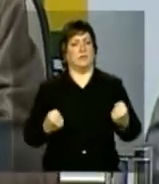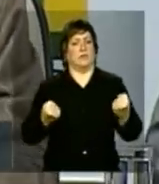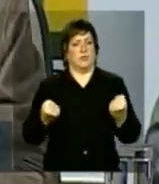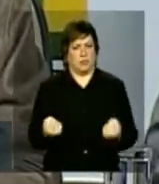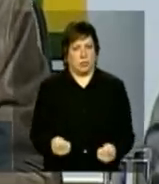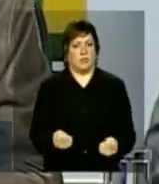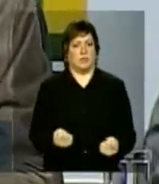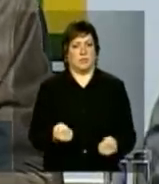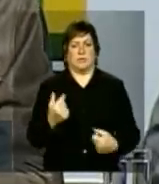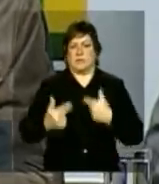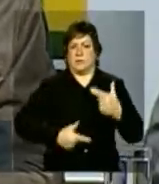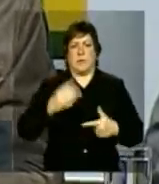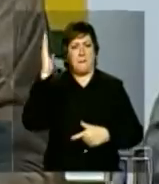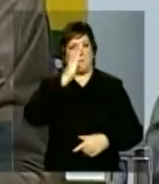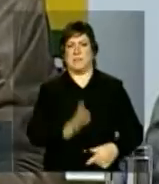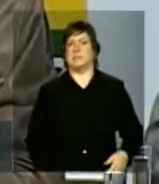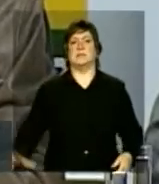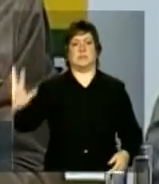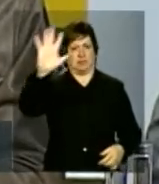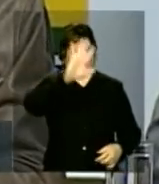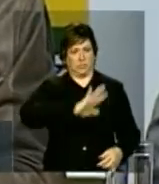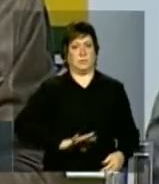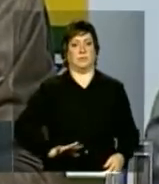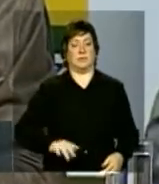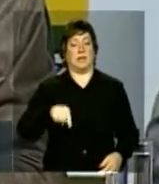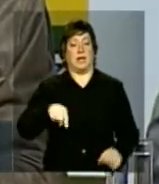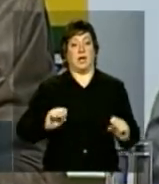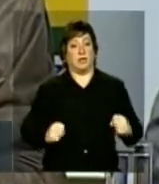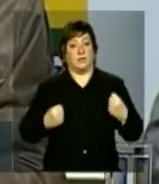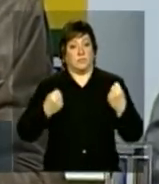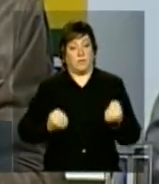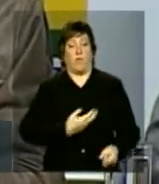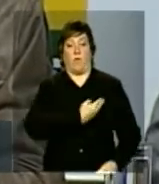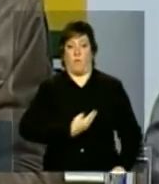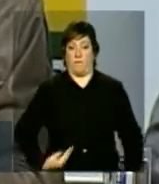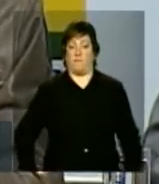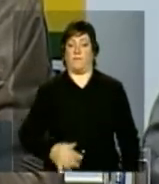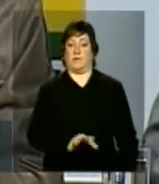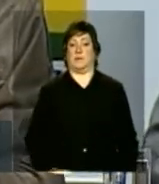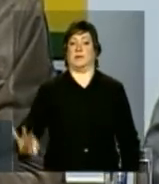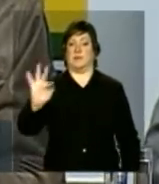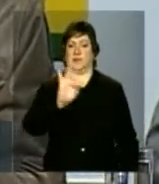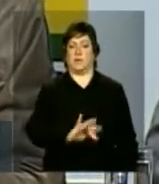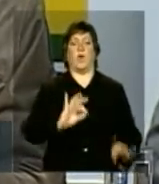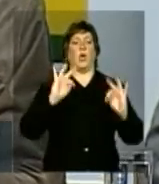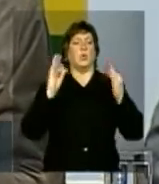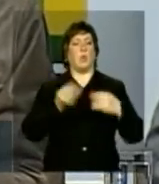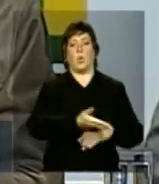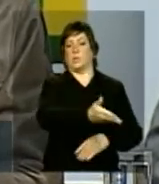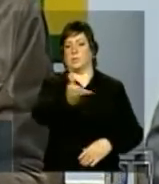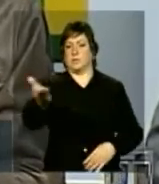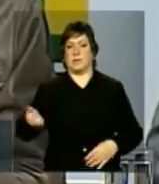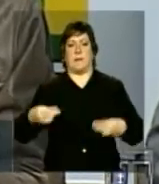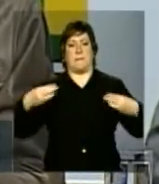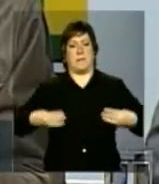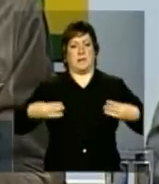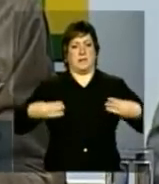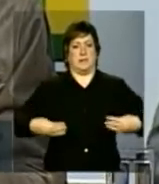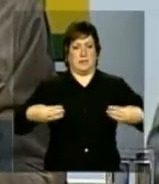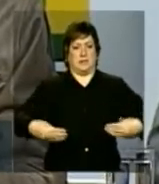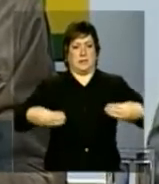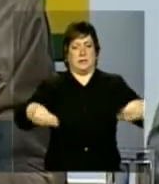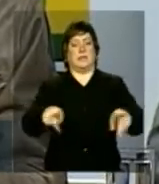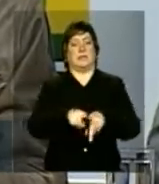esforço nacional é um esforço do Governo Federal de todos estes Ministérios e de